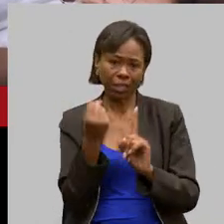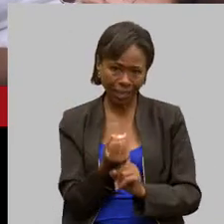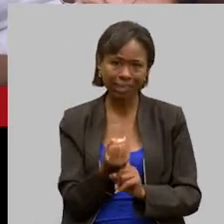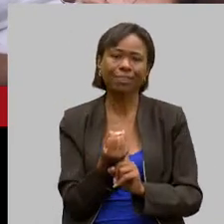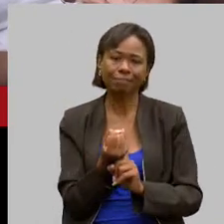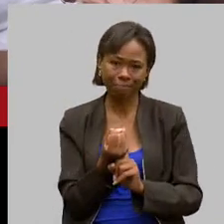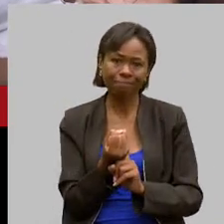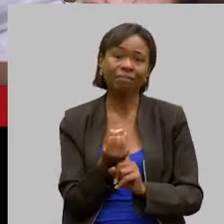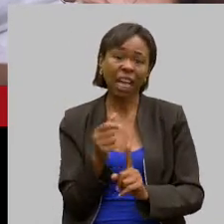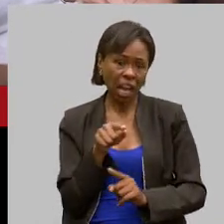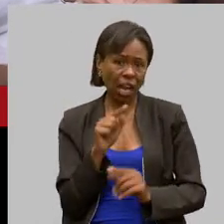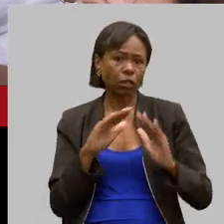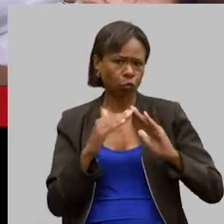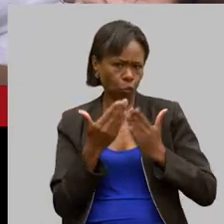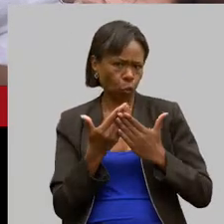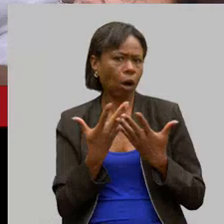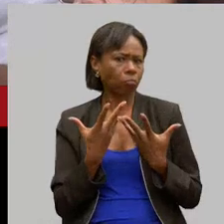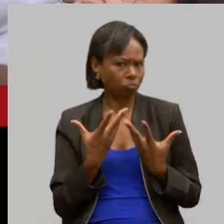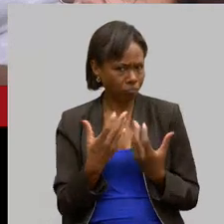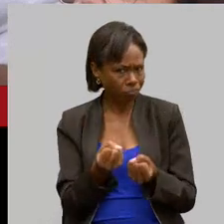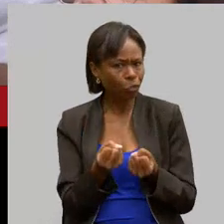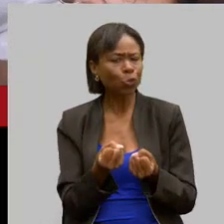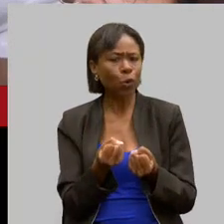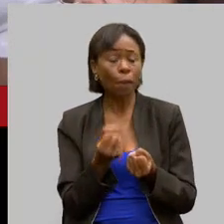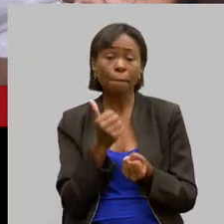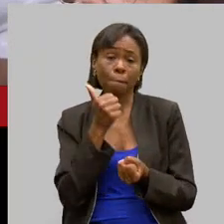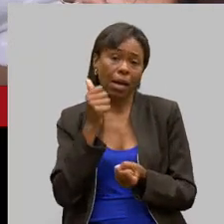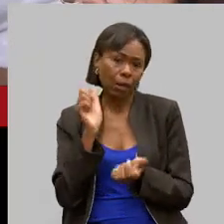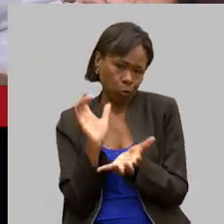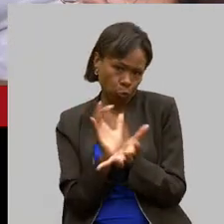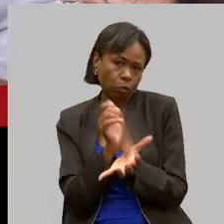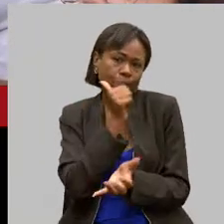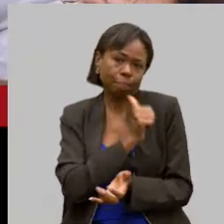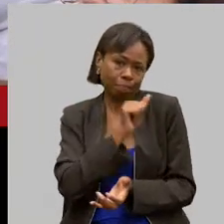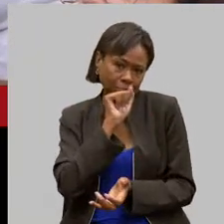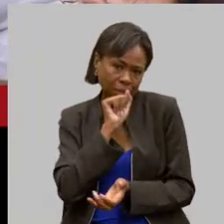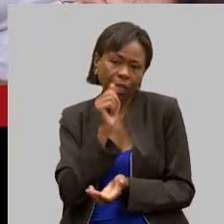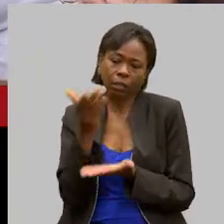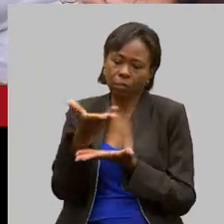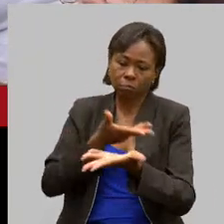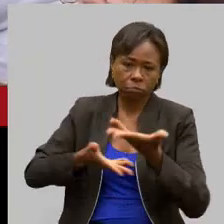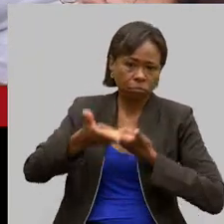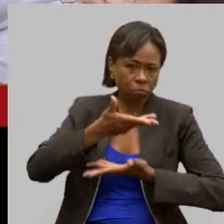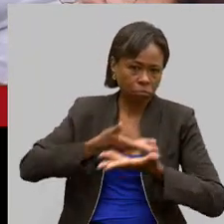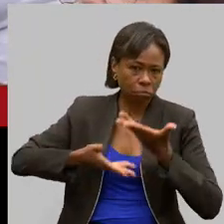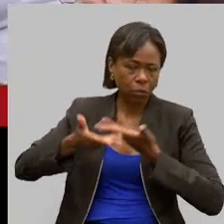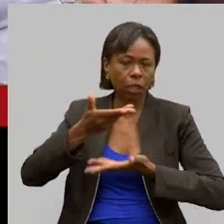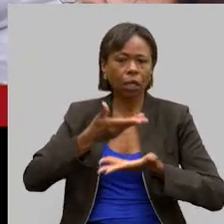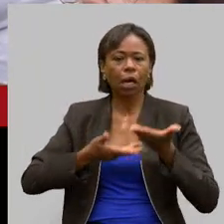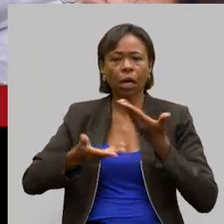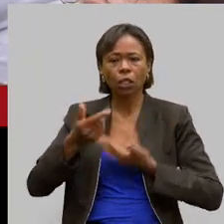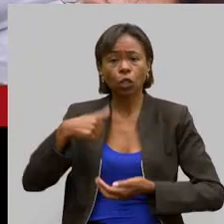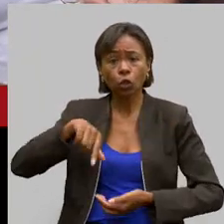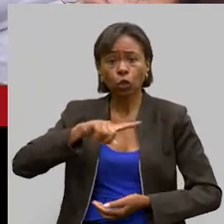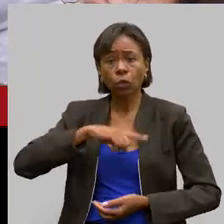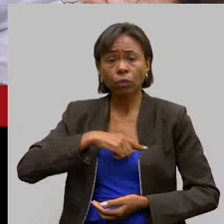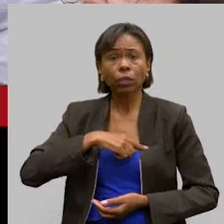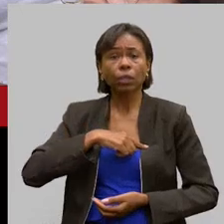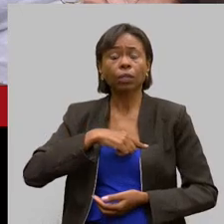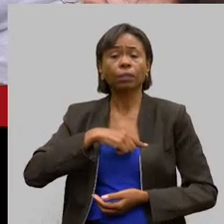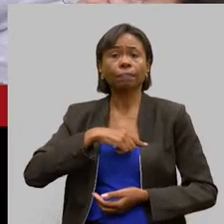é é algo assim de Mães de mães para mães que vamos vem vem a gente vem